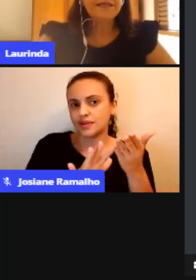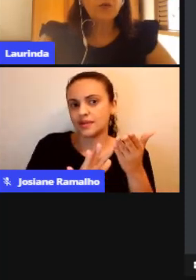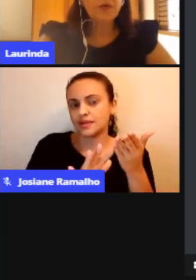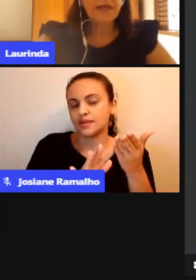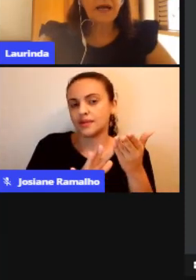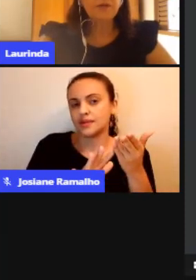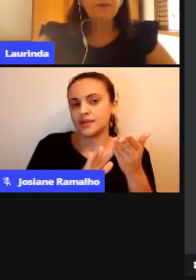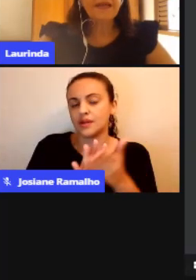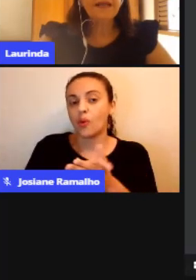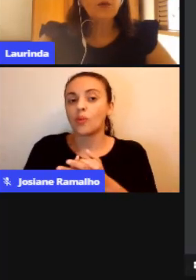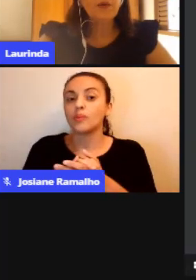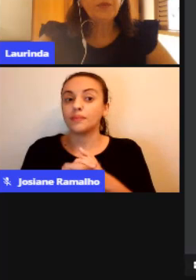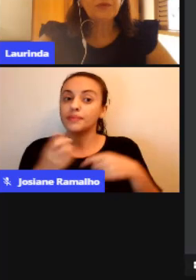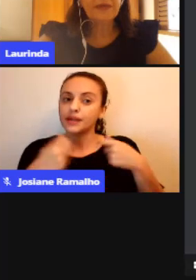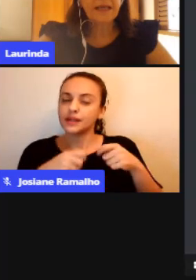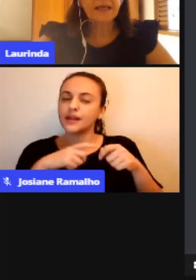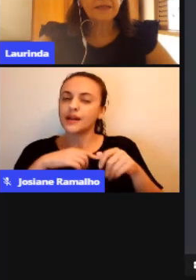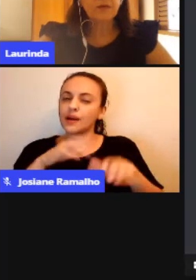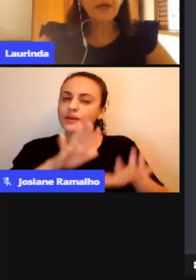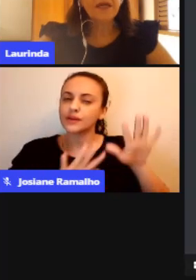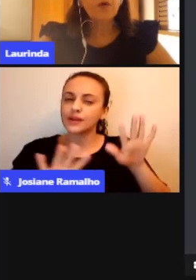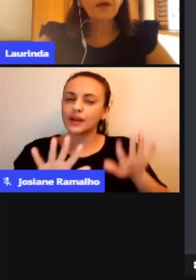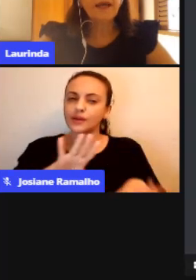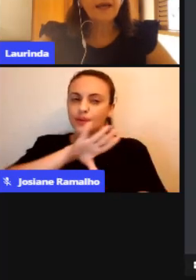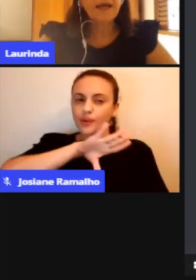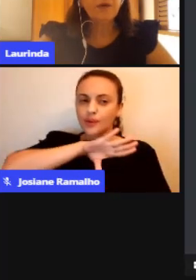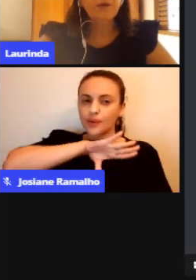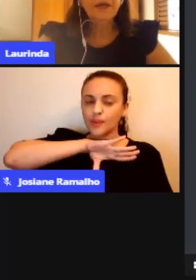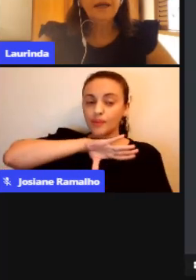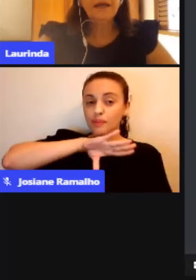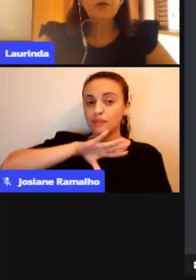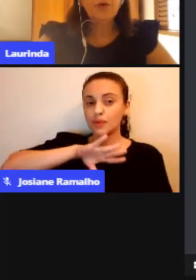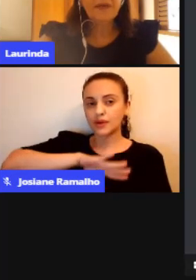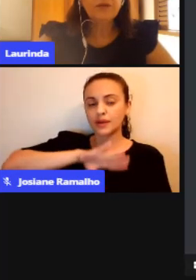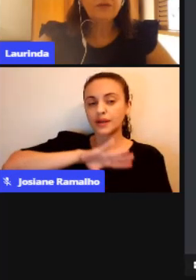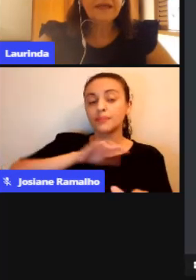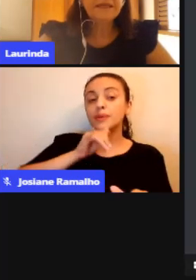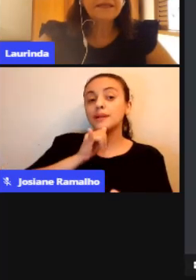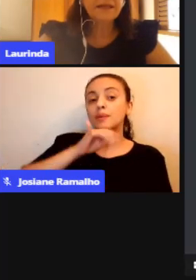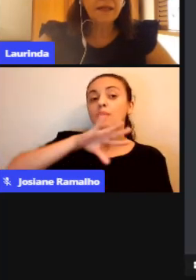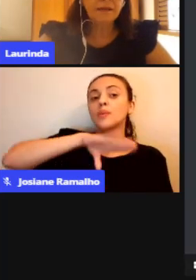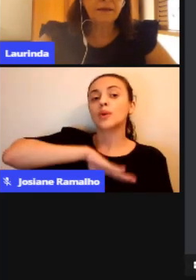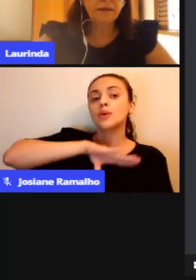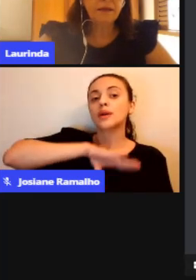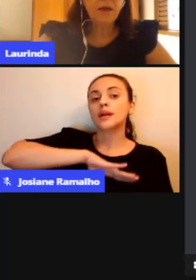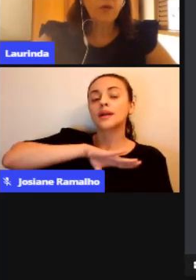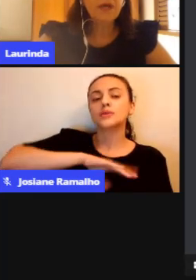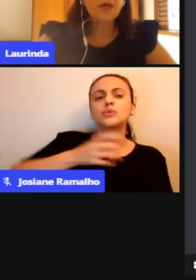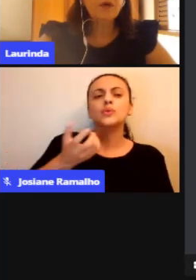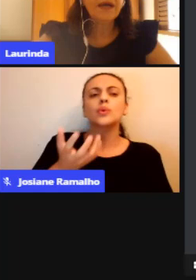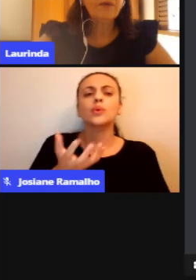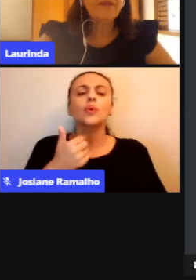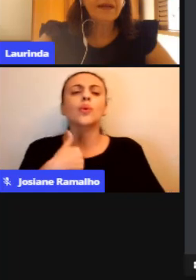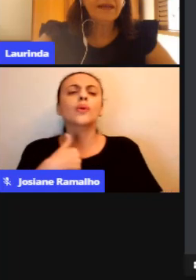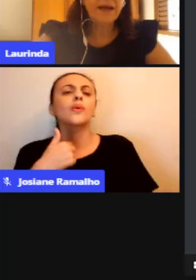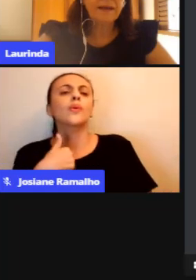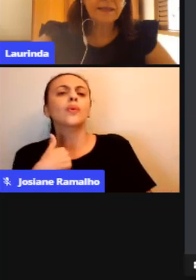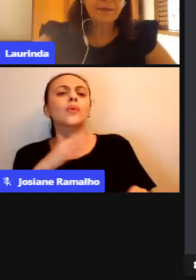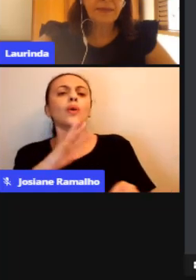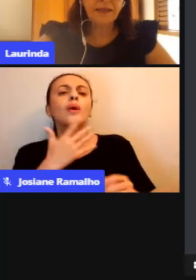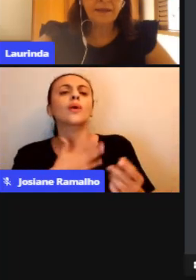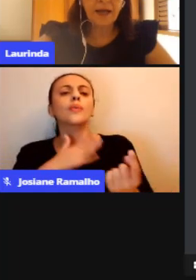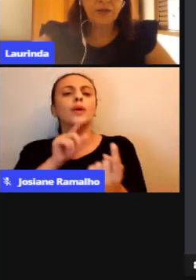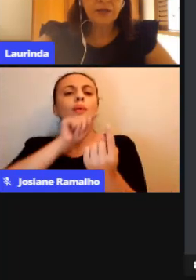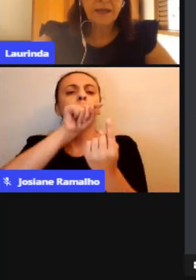Então, esse cuidado para a língua portuguesa, o que eu quero no momento da escrita, o que eu quero